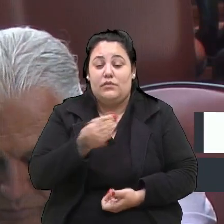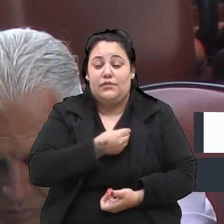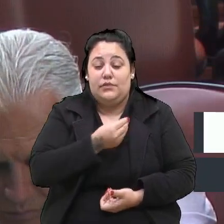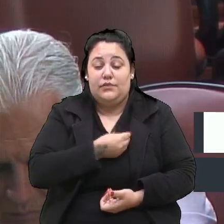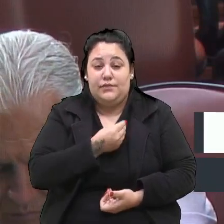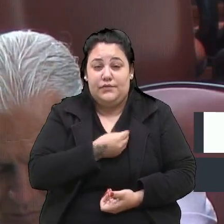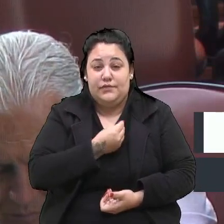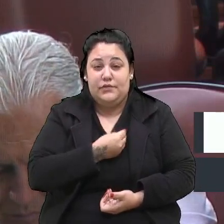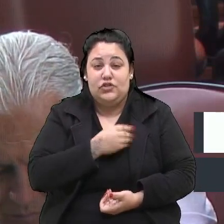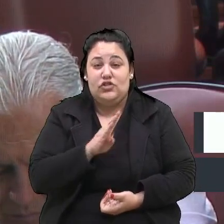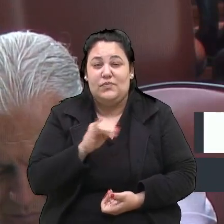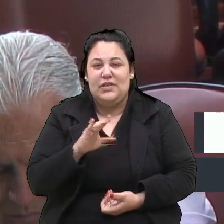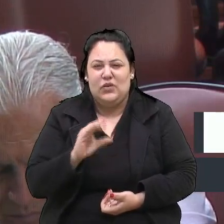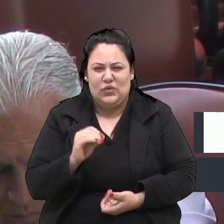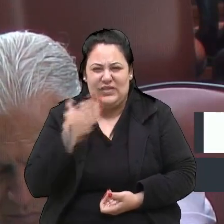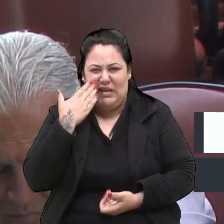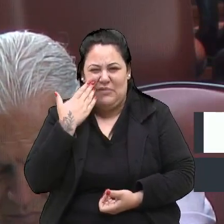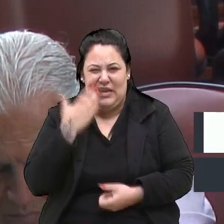seu expediente.